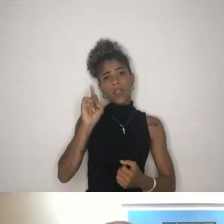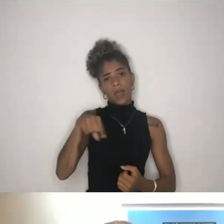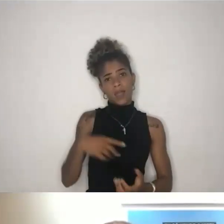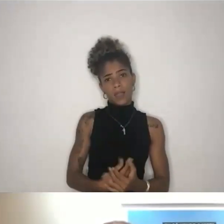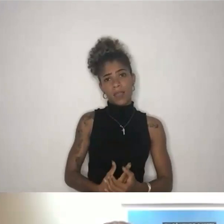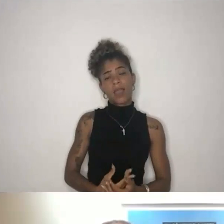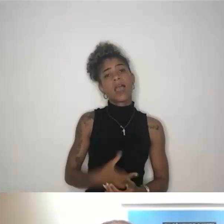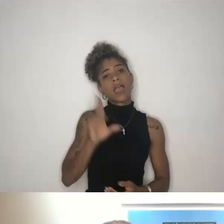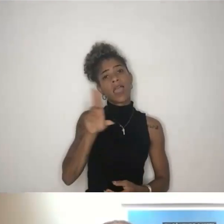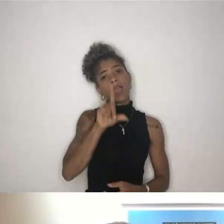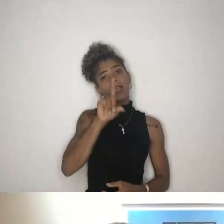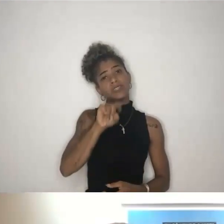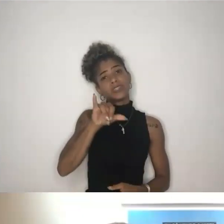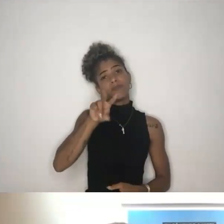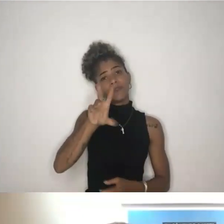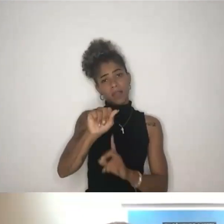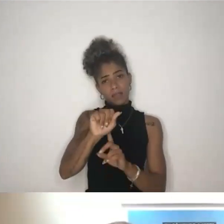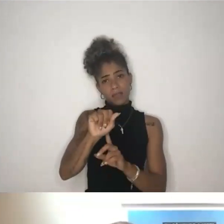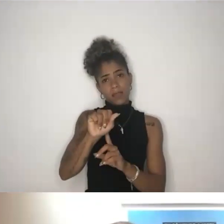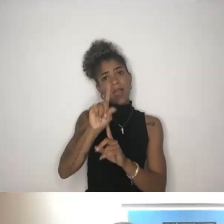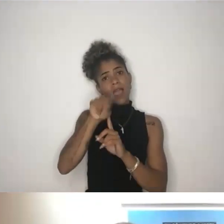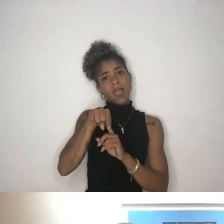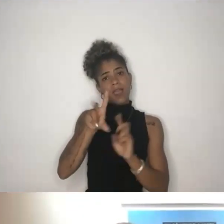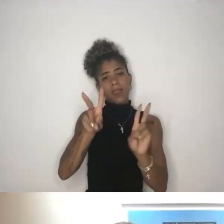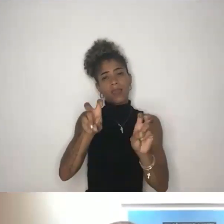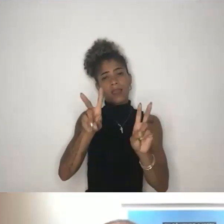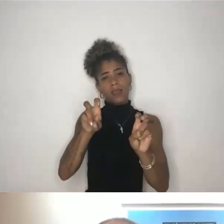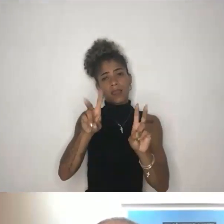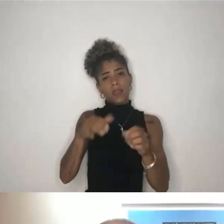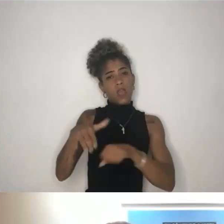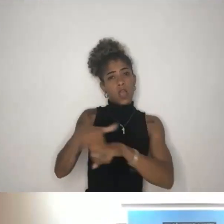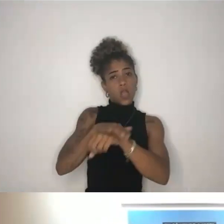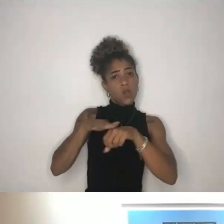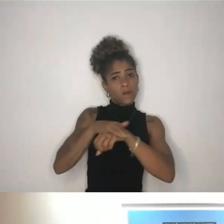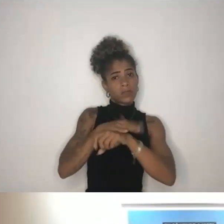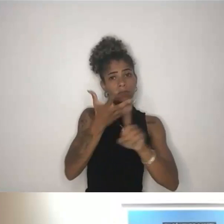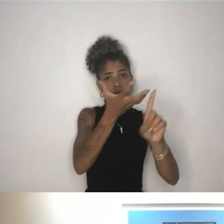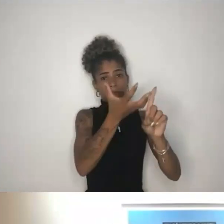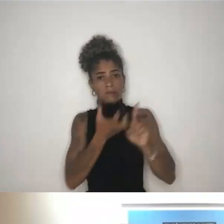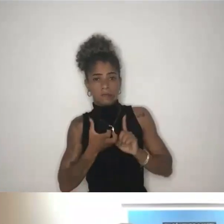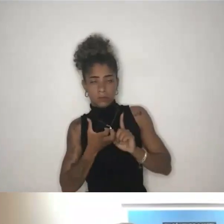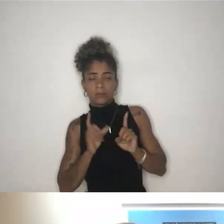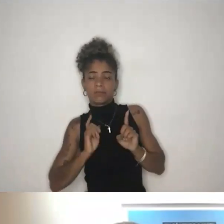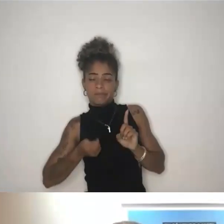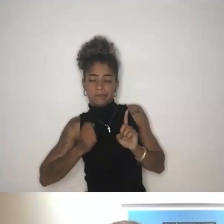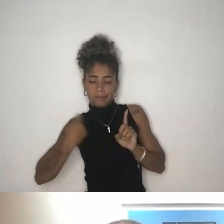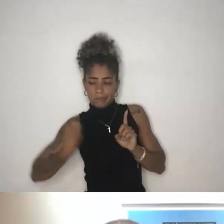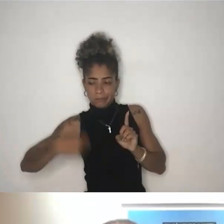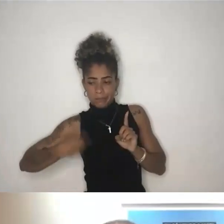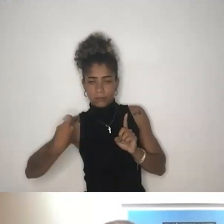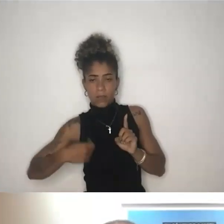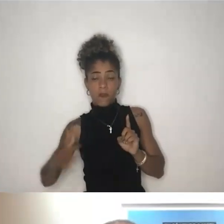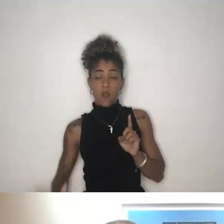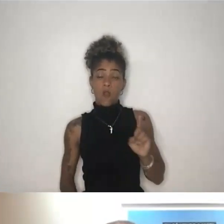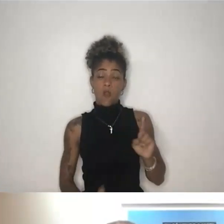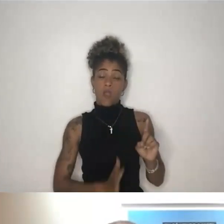conheci que o nome era ativa era uma situação que a gente precisava muito ser acolhido a gente tava com pé na lama